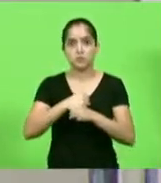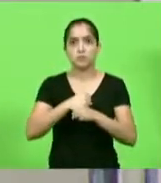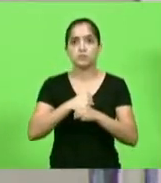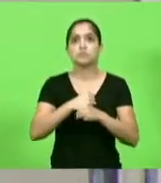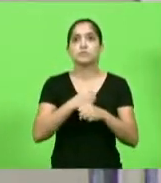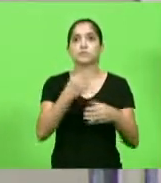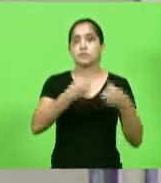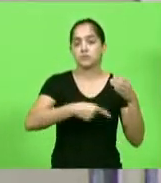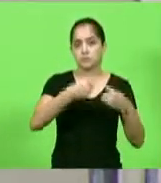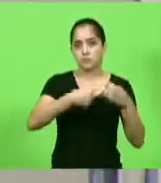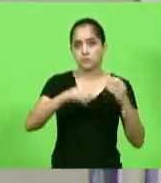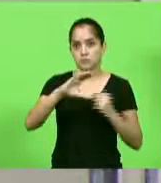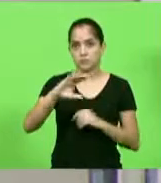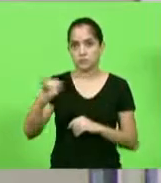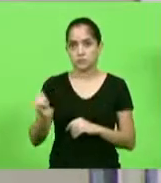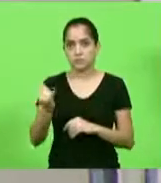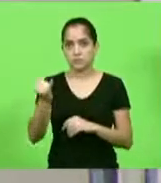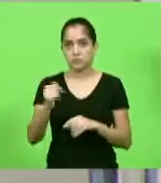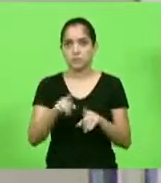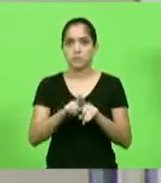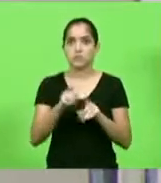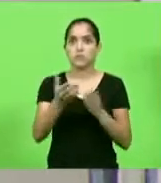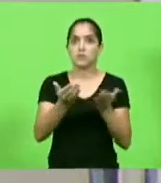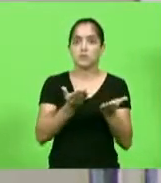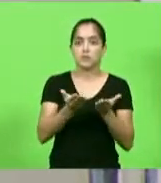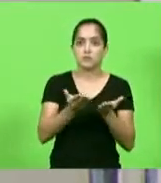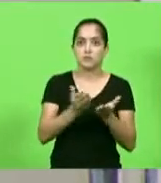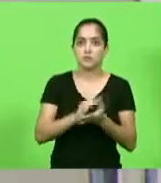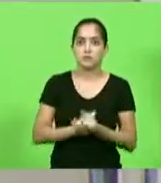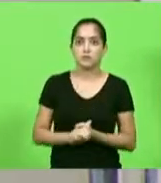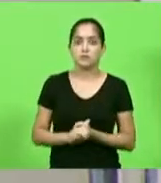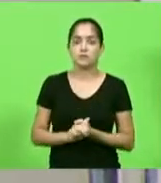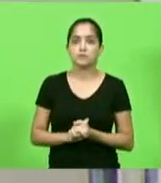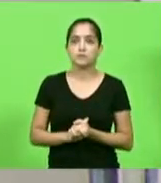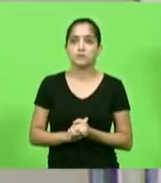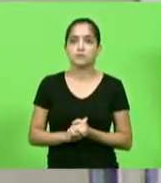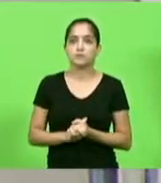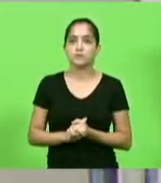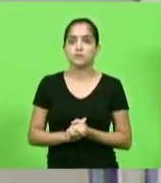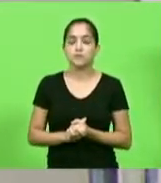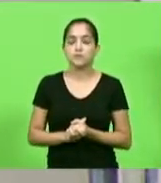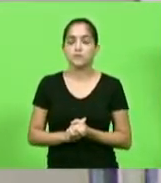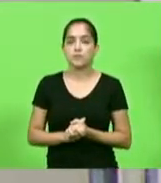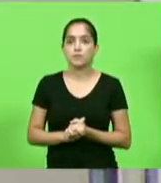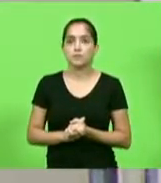da Comissão de Constituição e Justiça pela admissibilidade. Em discussão,